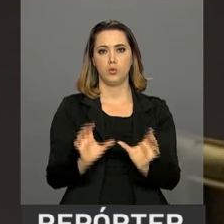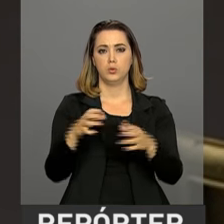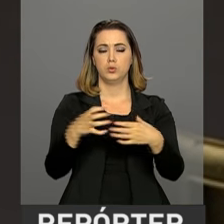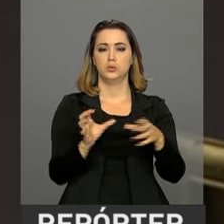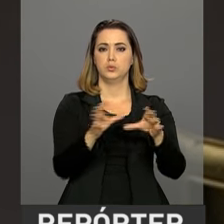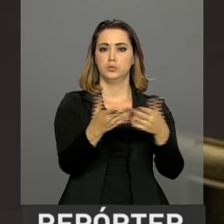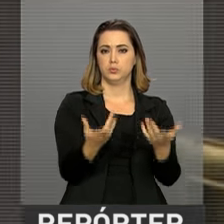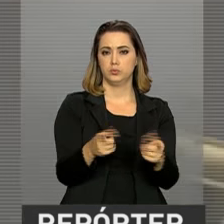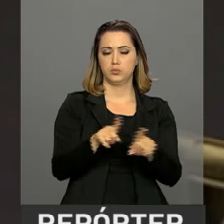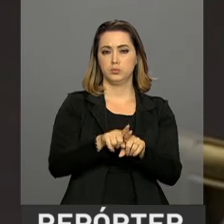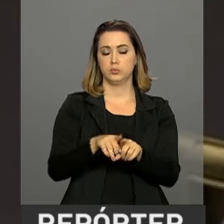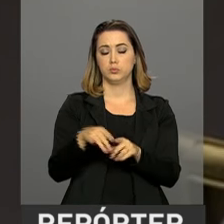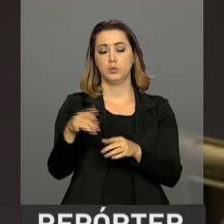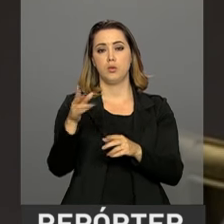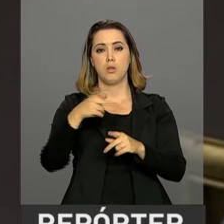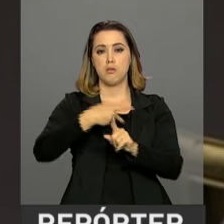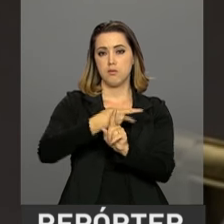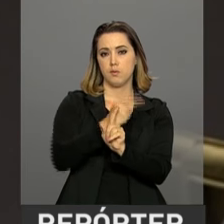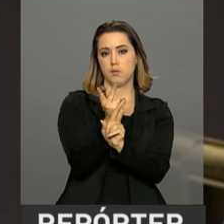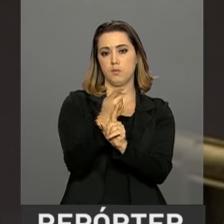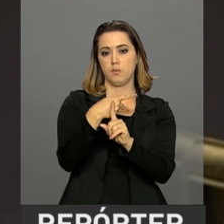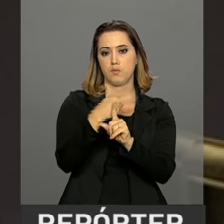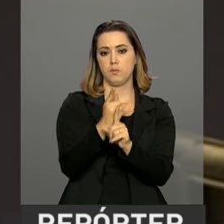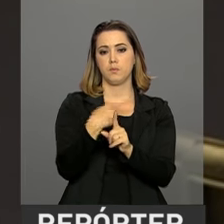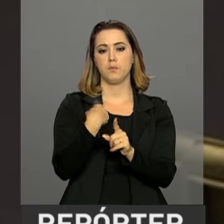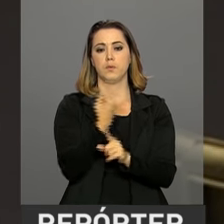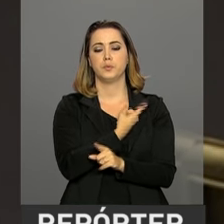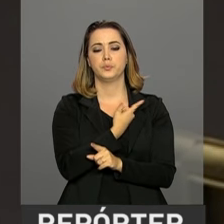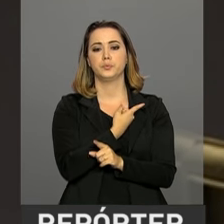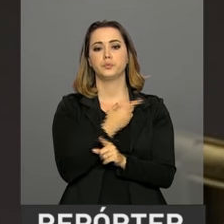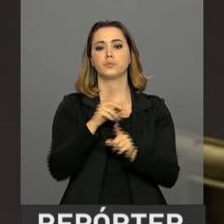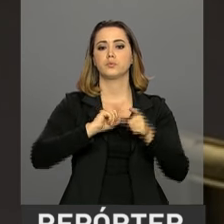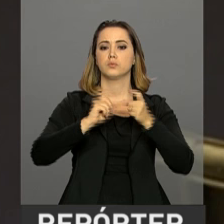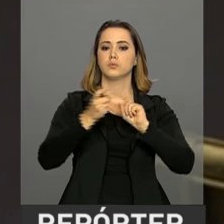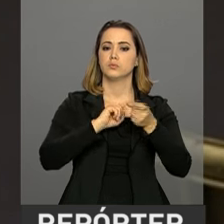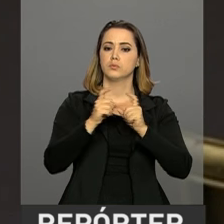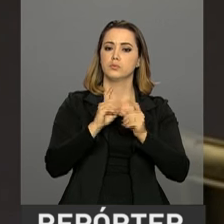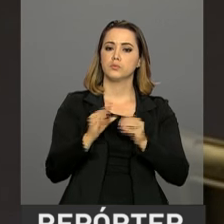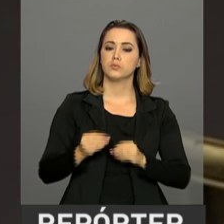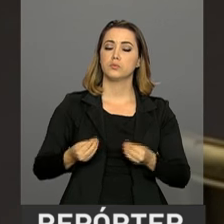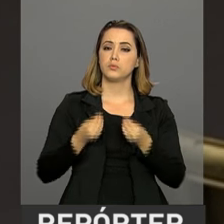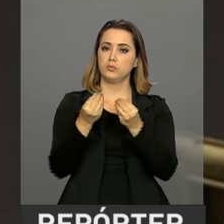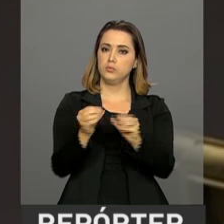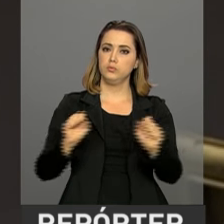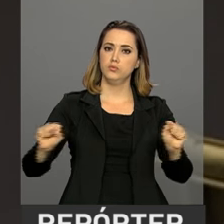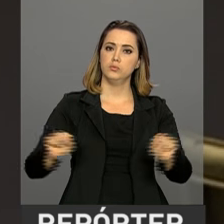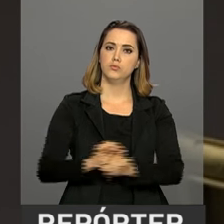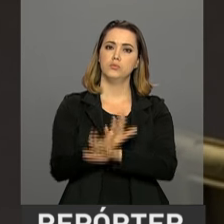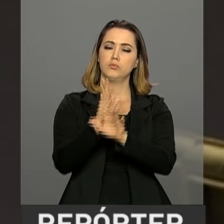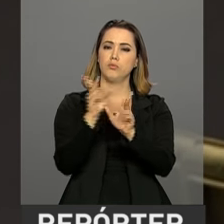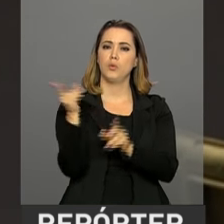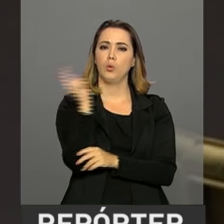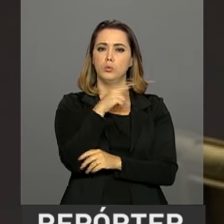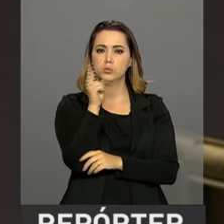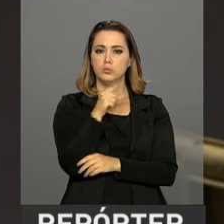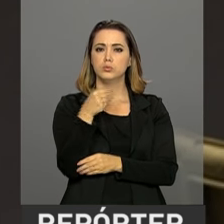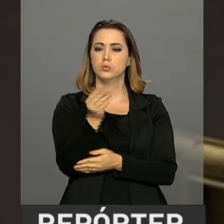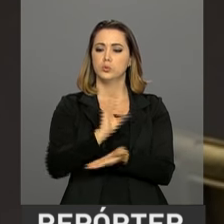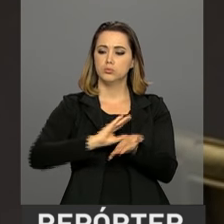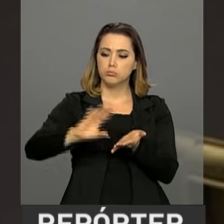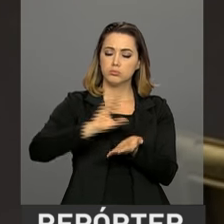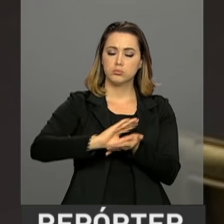hidroelétricas eólicas os principais objetivos da nossa administração vai ser da Transparência e agilidade na gestão desses